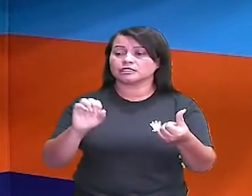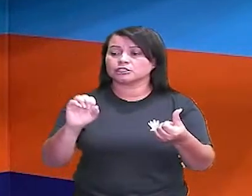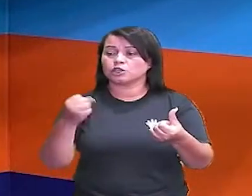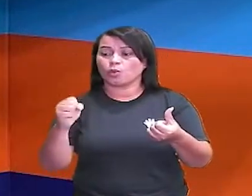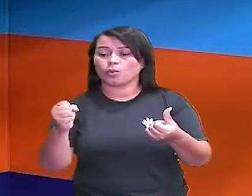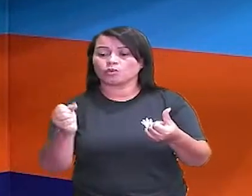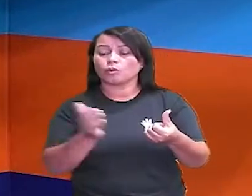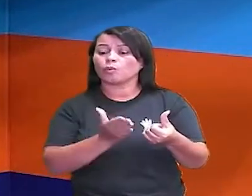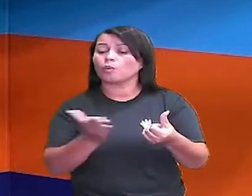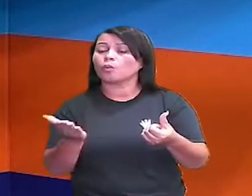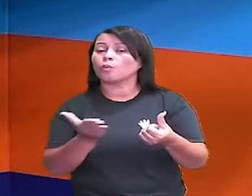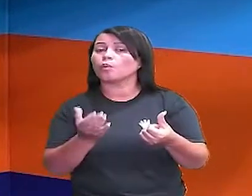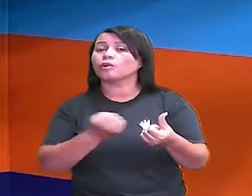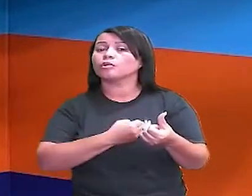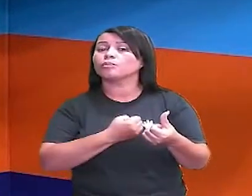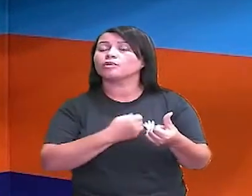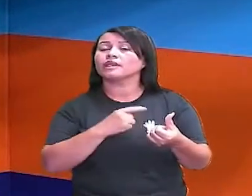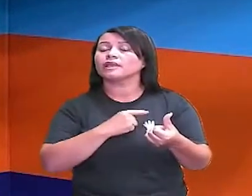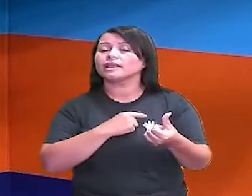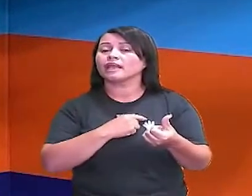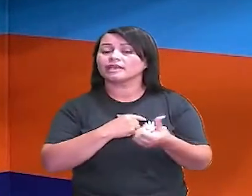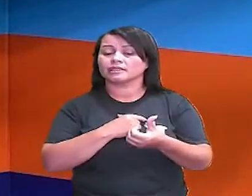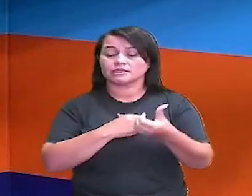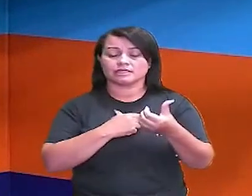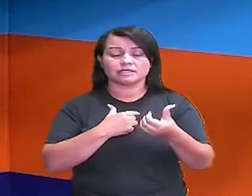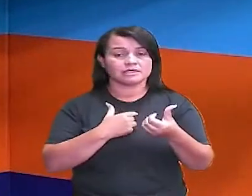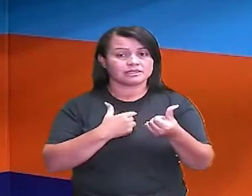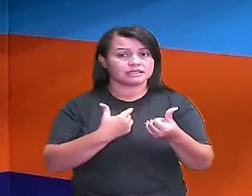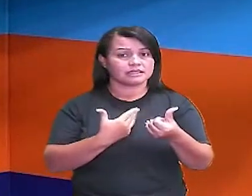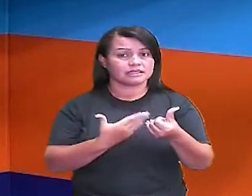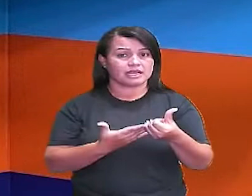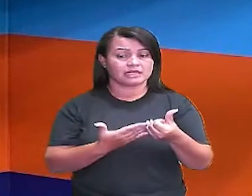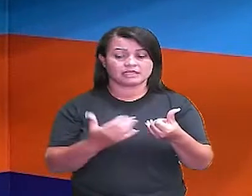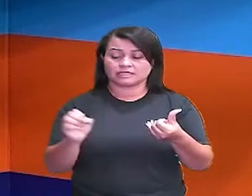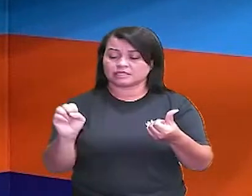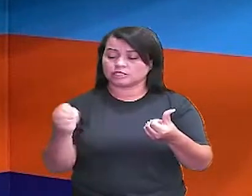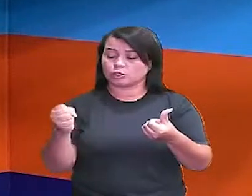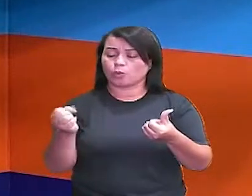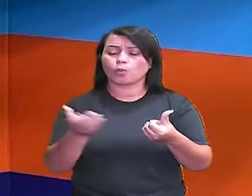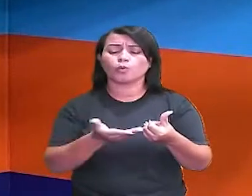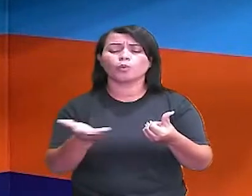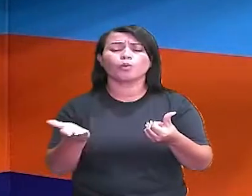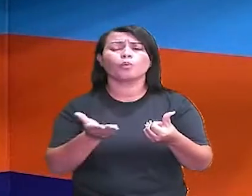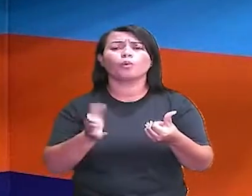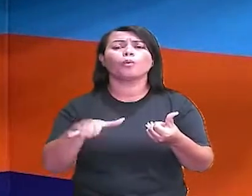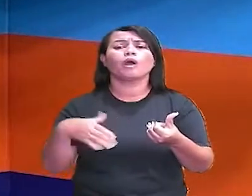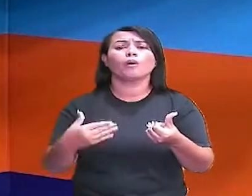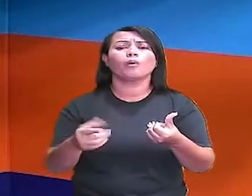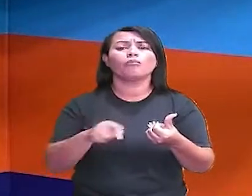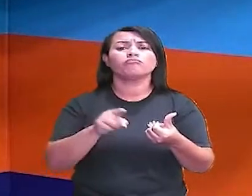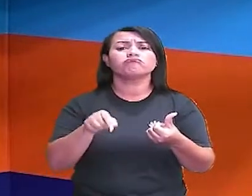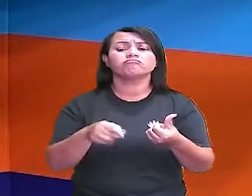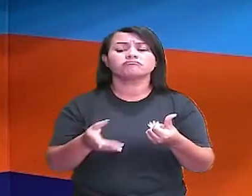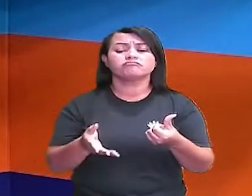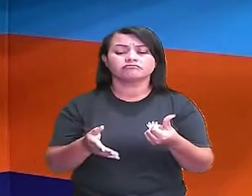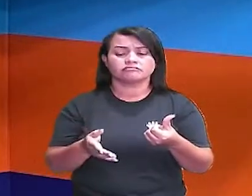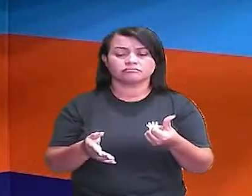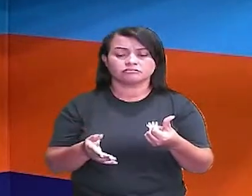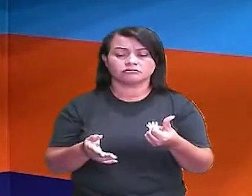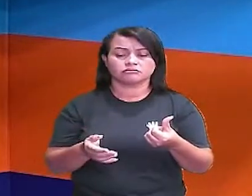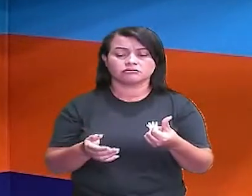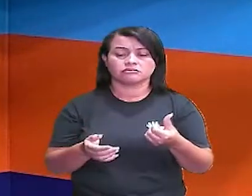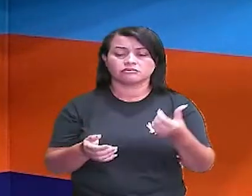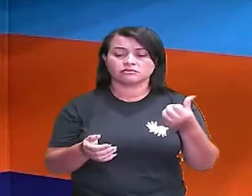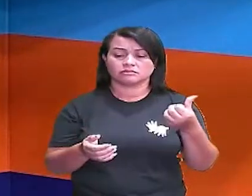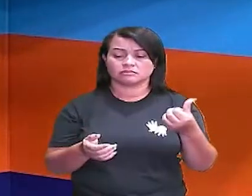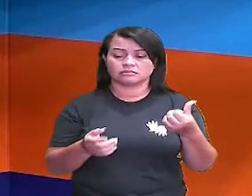aí? Qual é o número que eu vou ter entre 6 e 8? Pego o número